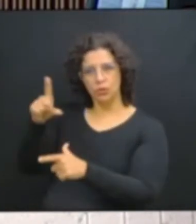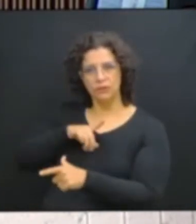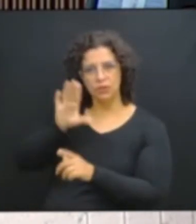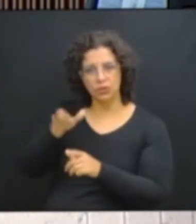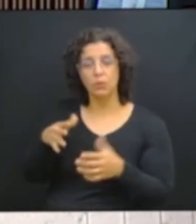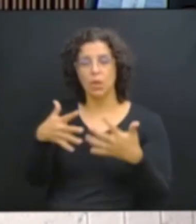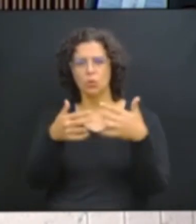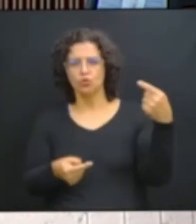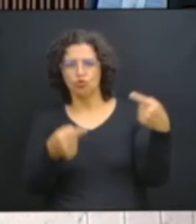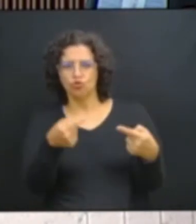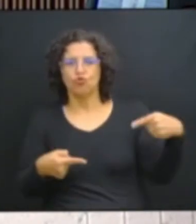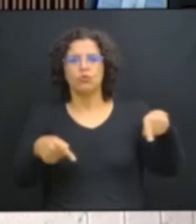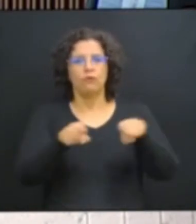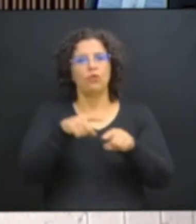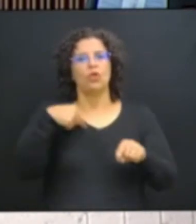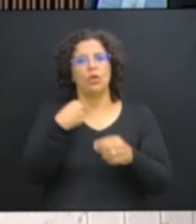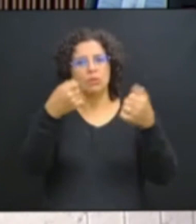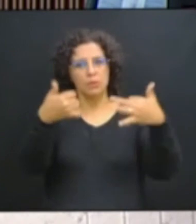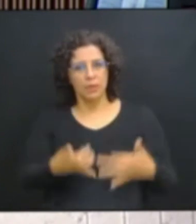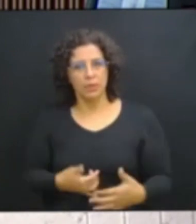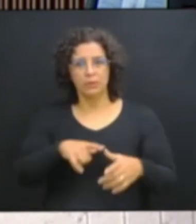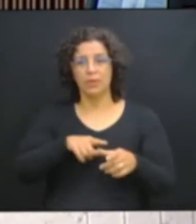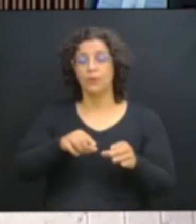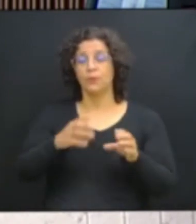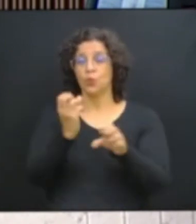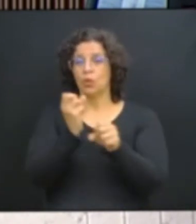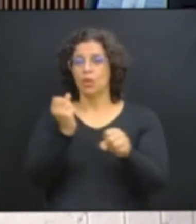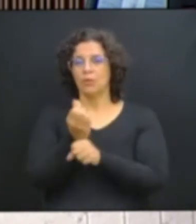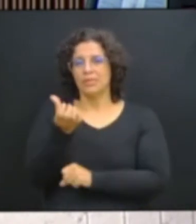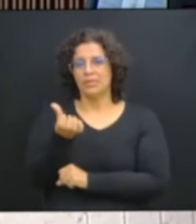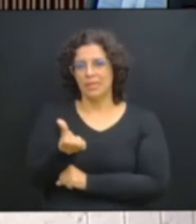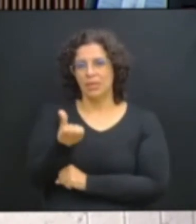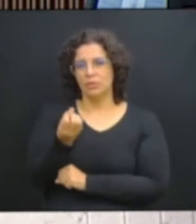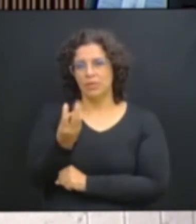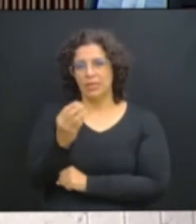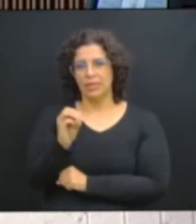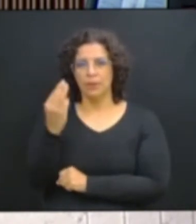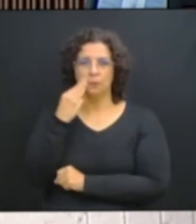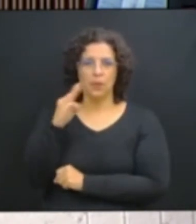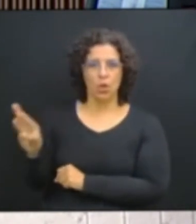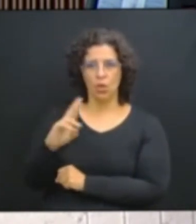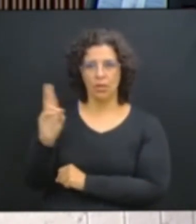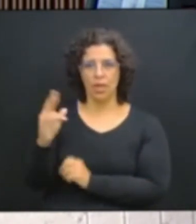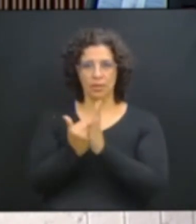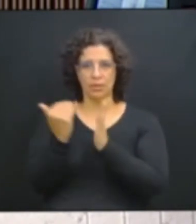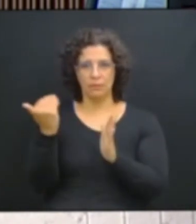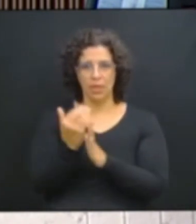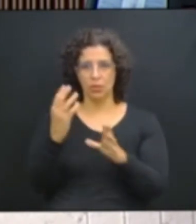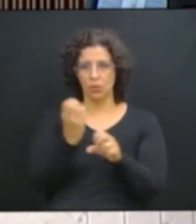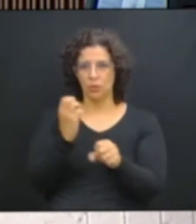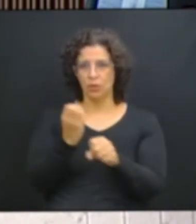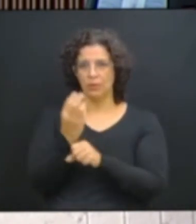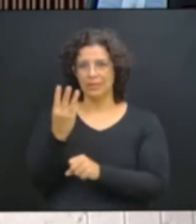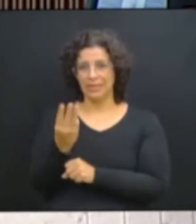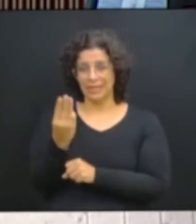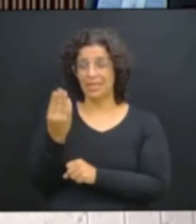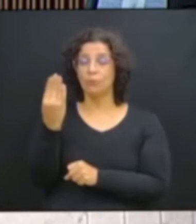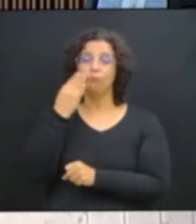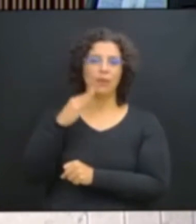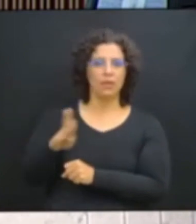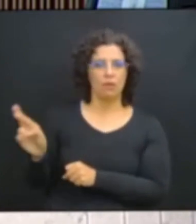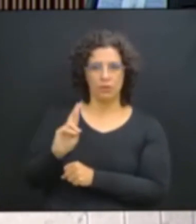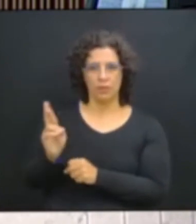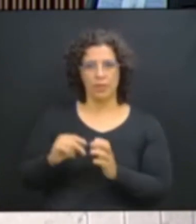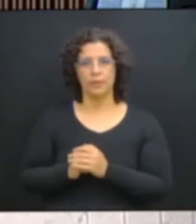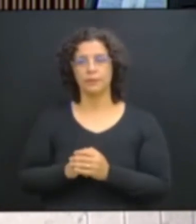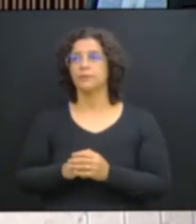Copel rediscuta. Estamos falando de uma diferença de 630 milhões para mais de 3 bilhões de reais.